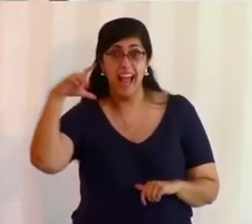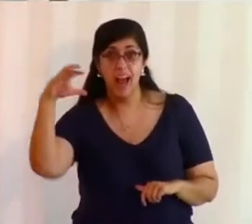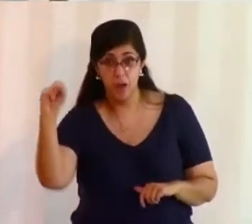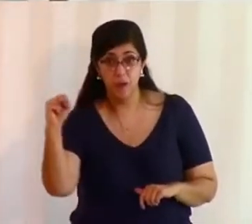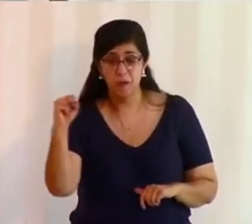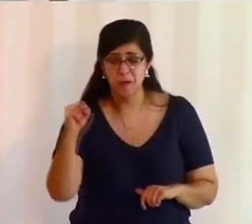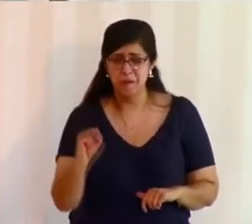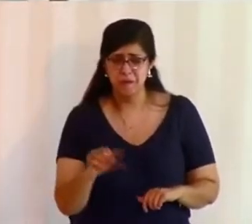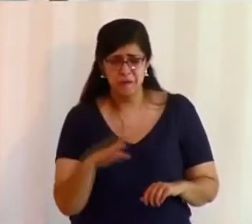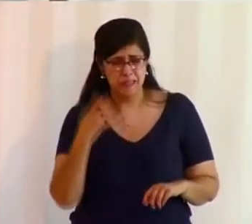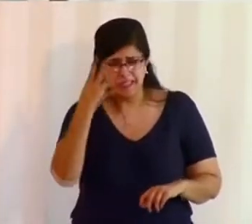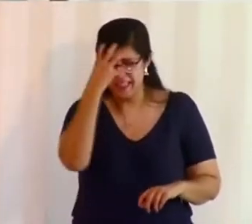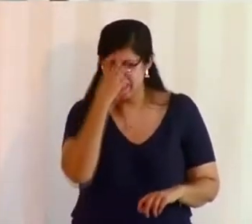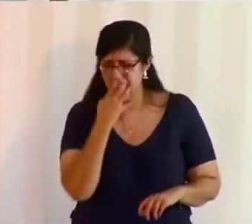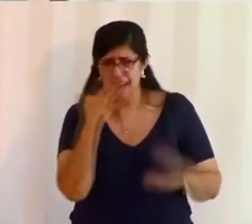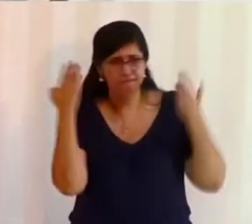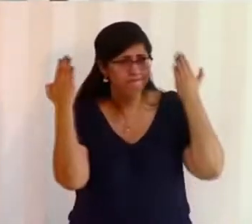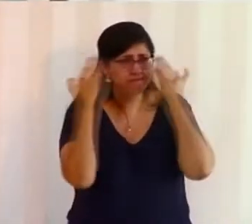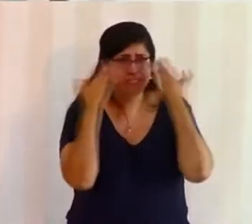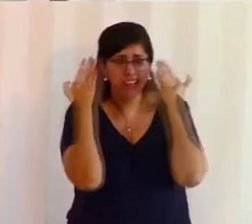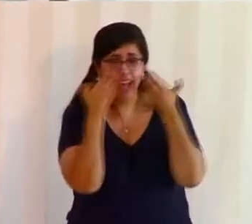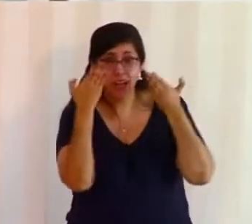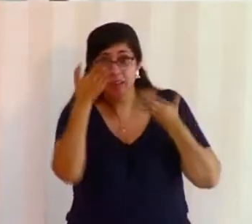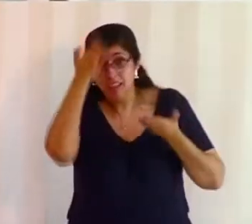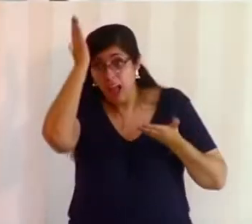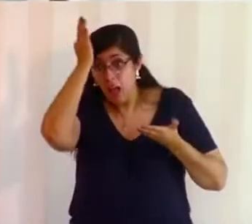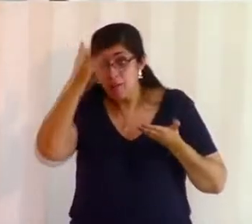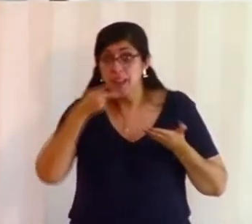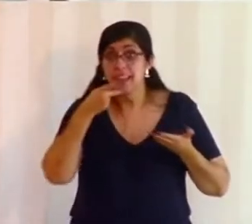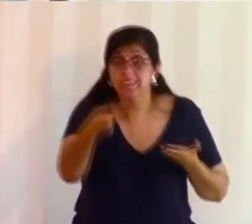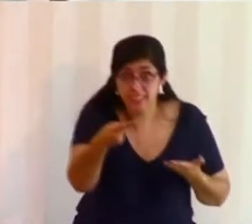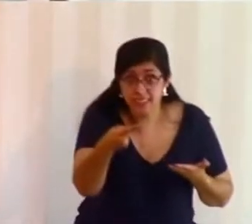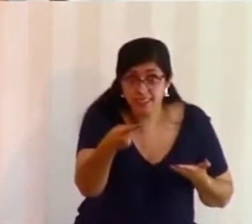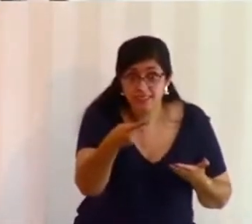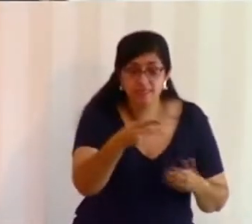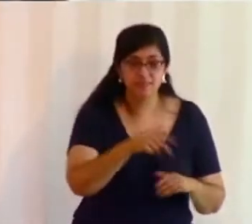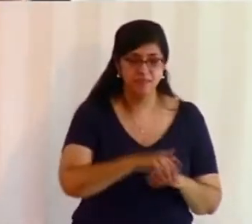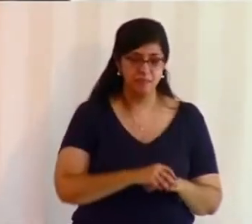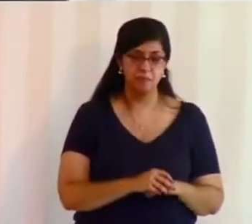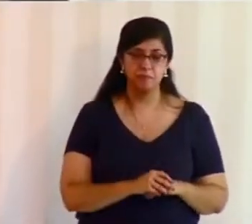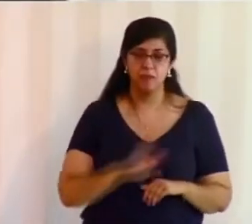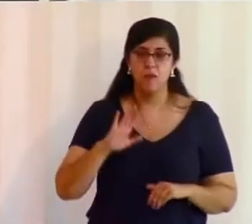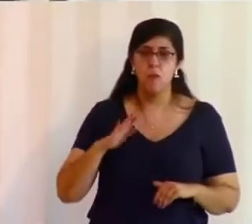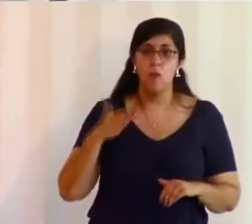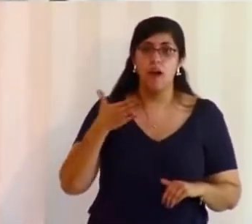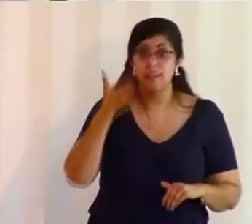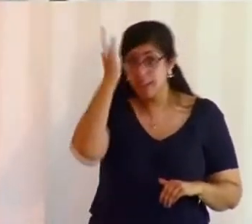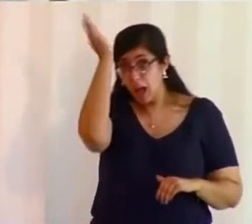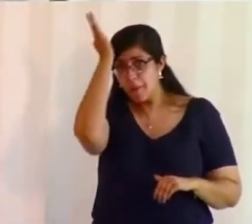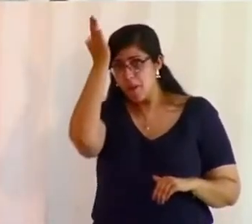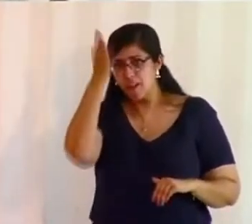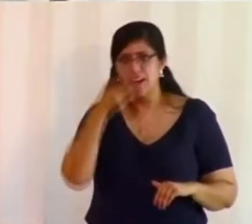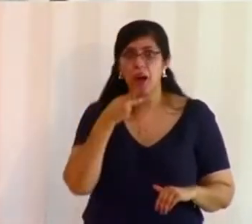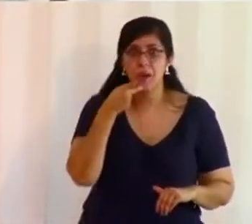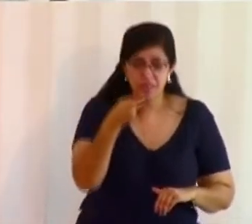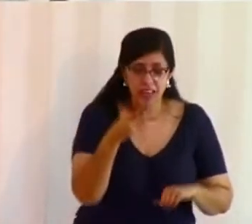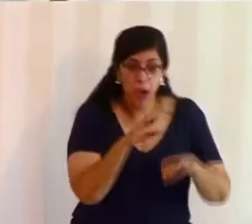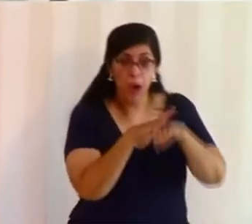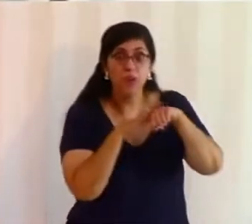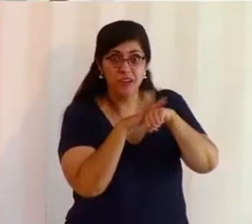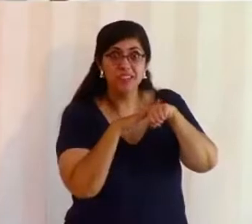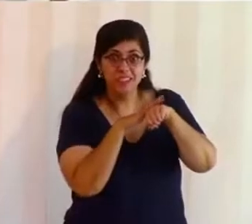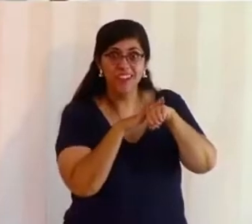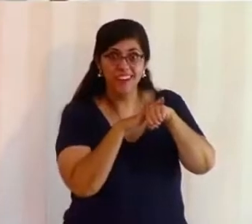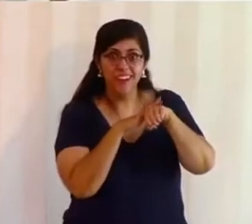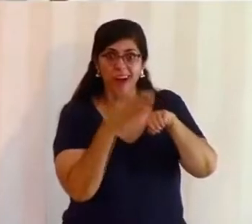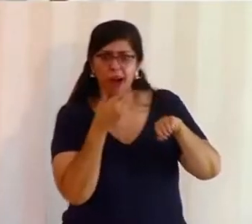tão cego, que a mula falou com ele e ele não entendeu. Aliás, o pior foi depois, quando Balaão começou a conversar com a mula.